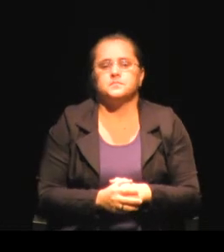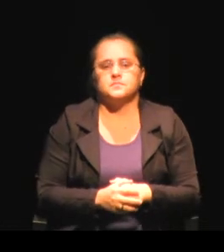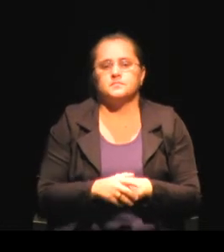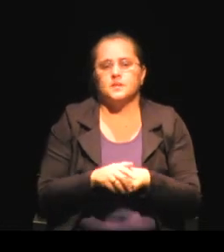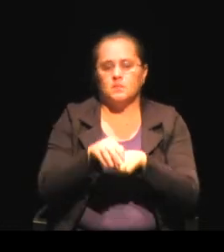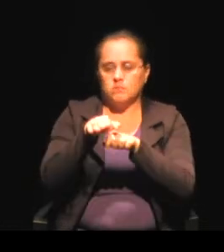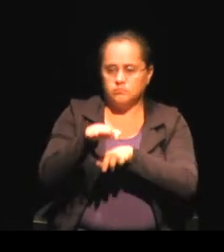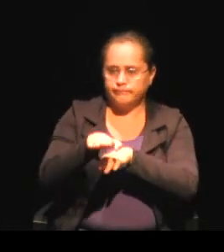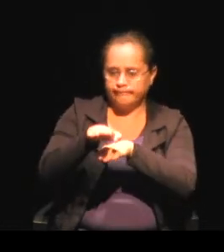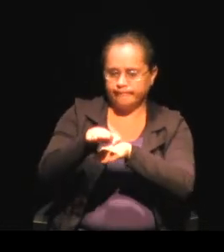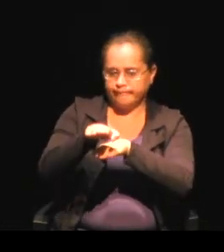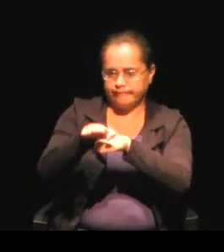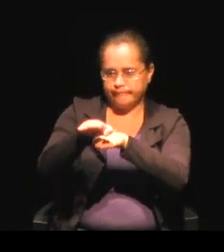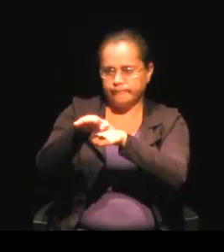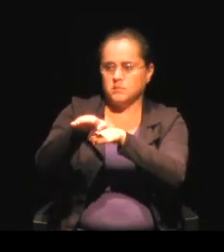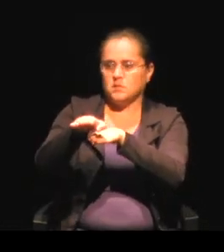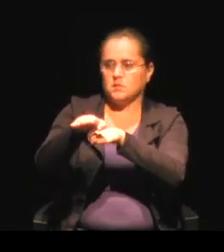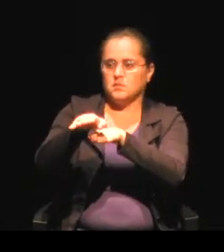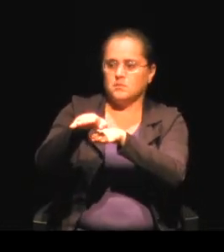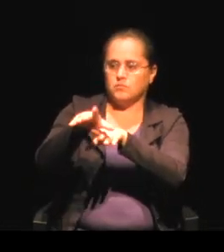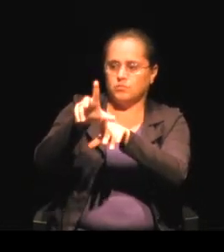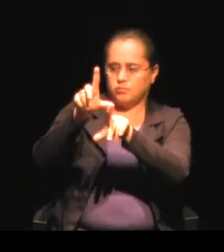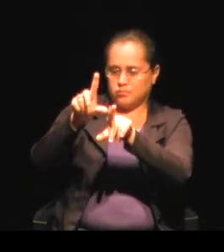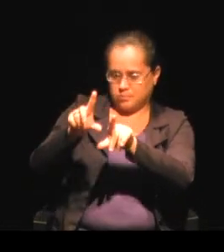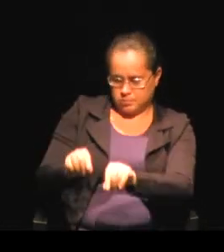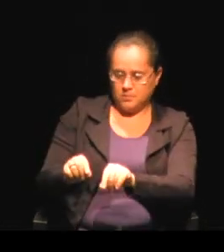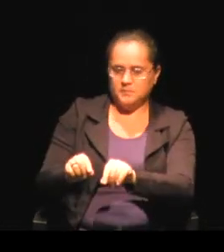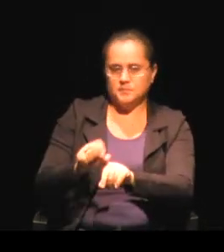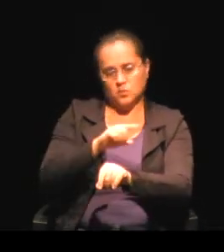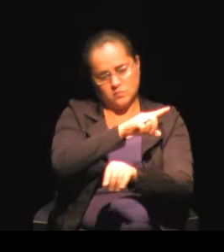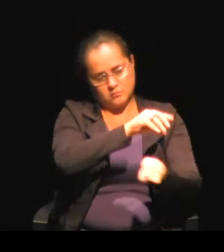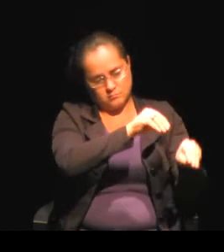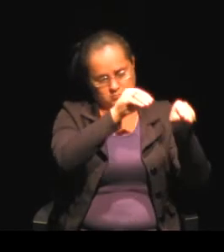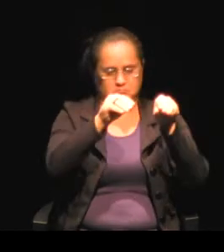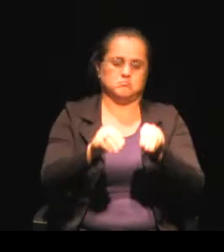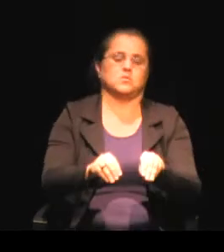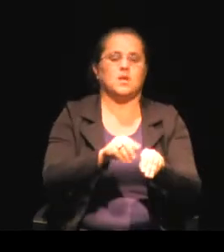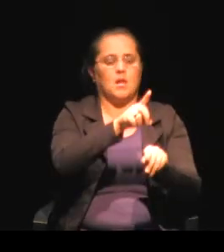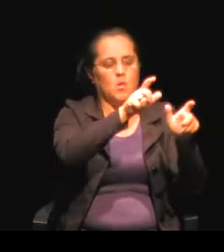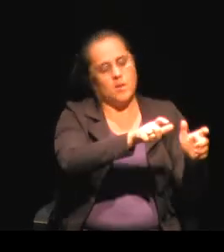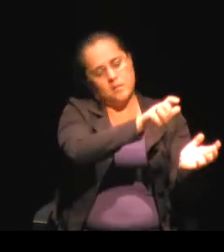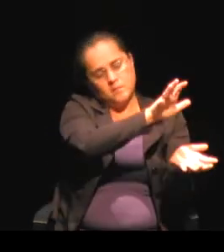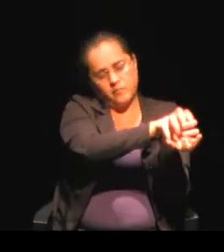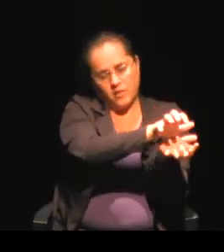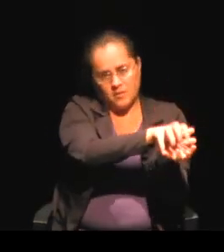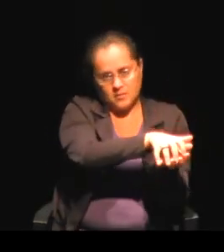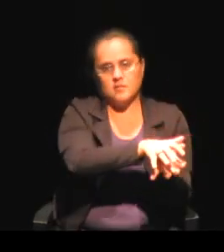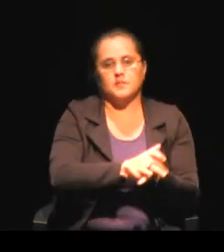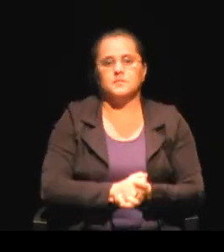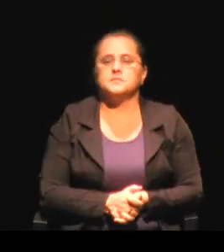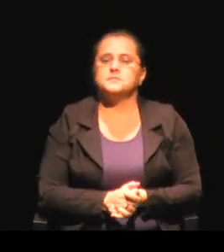contando com o alívio de trânsito que vai ter aqui, com a transferência do eixo viário para o outro lado da ilha do